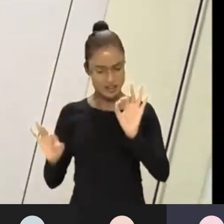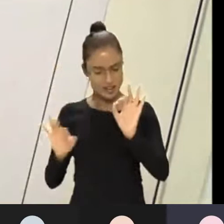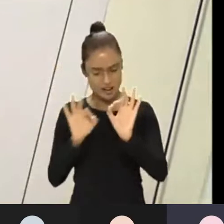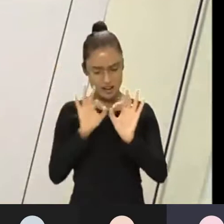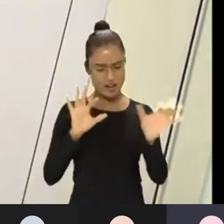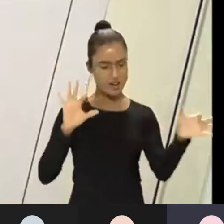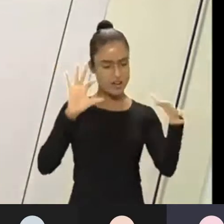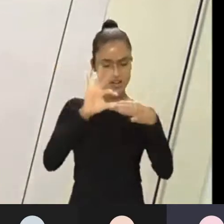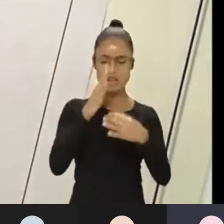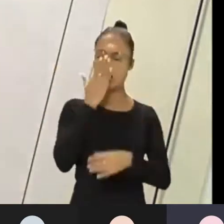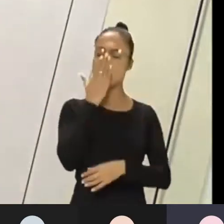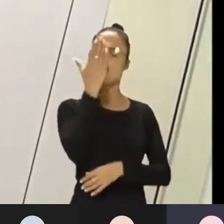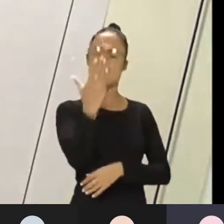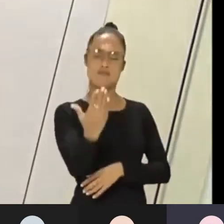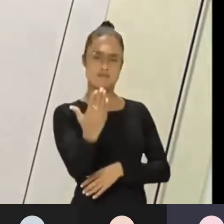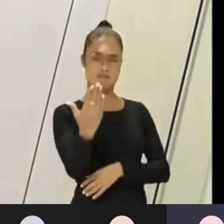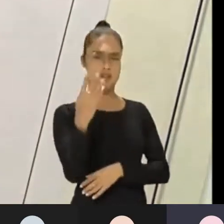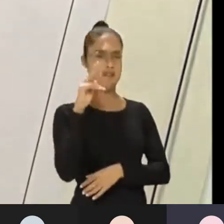associada à vista frontal.